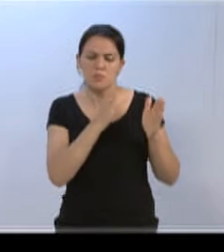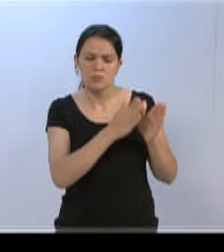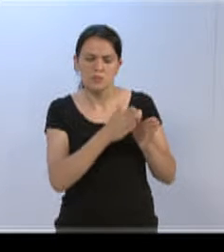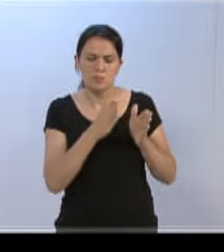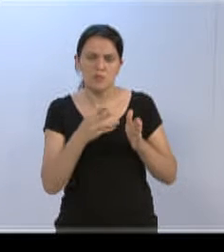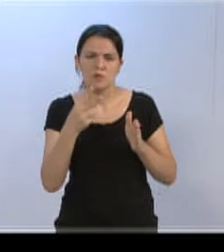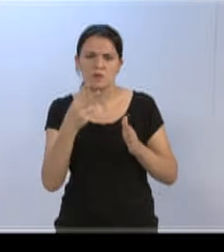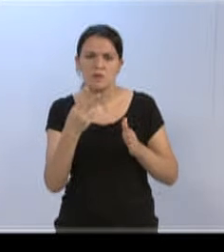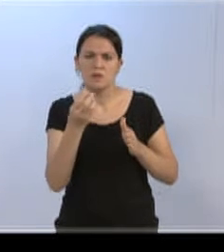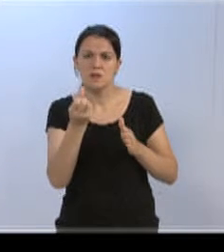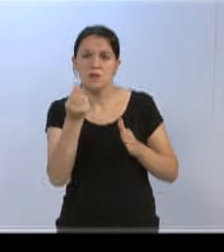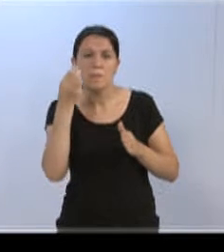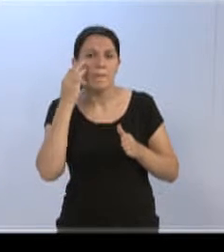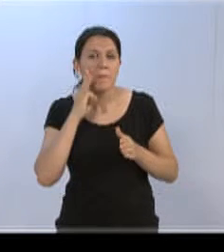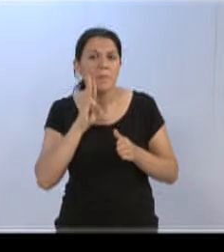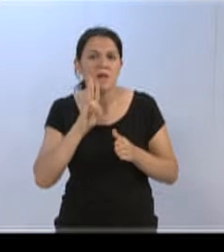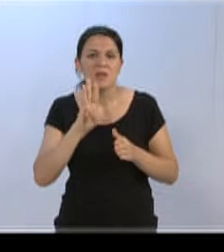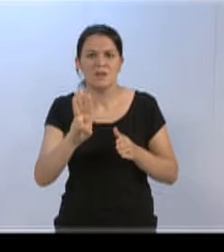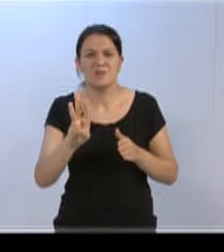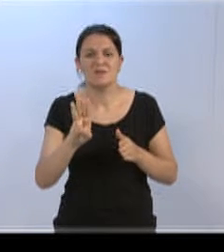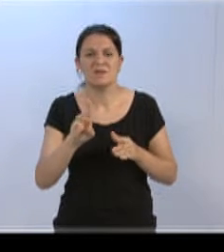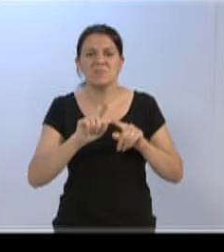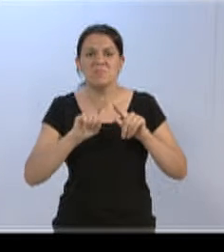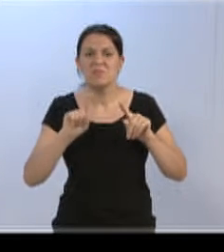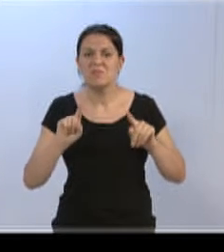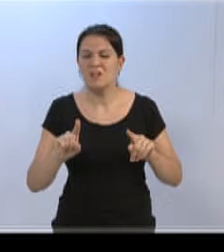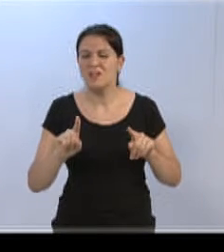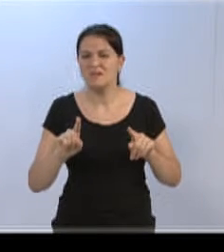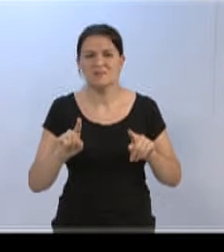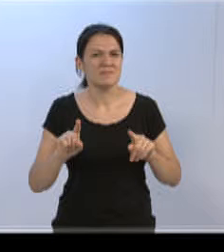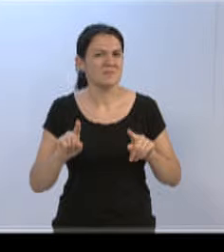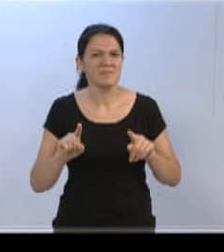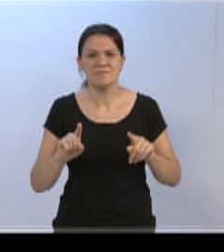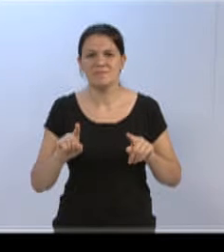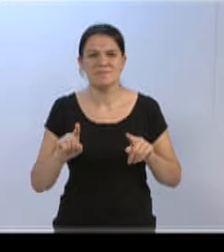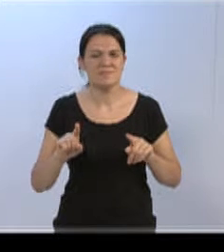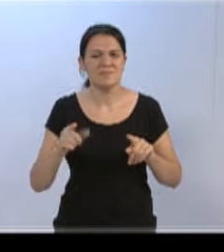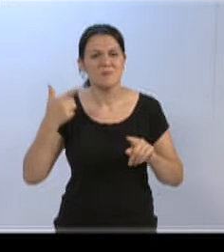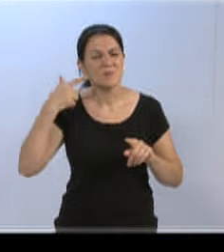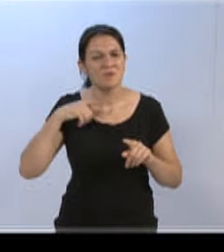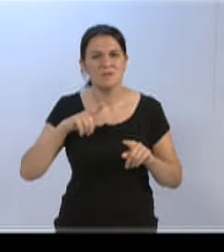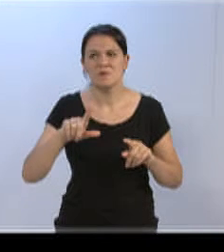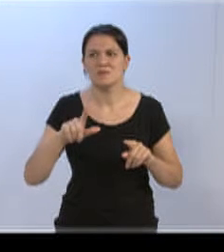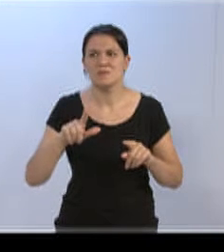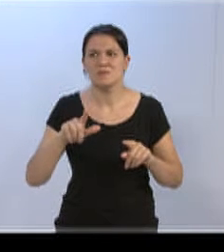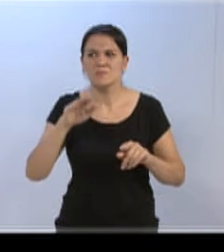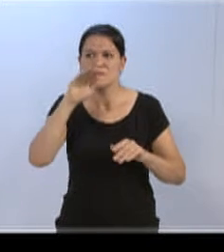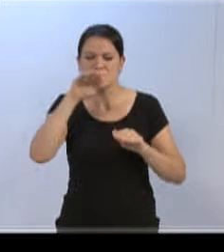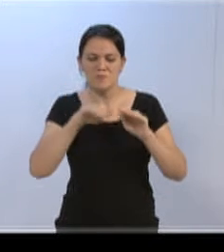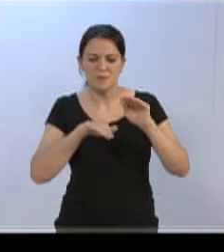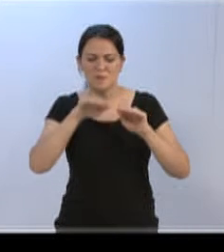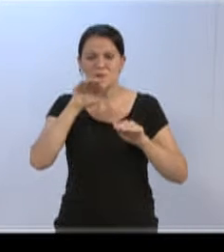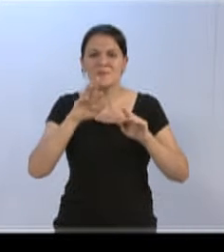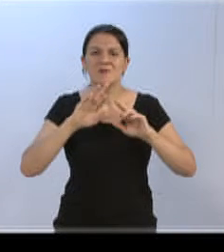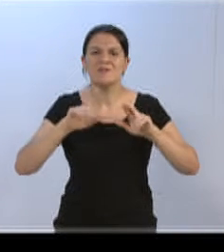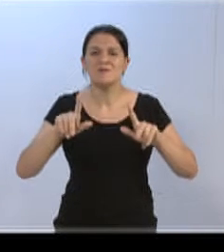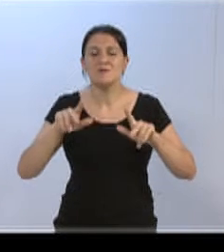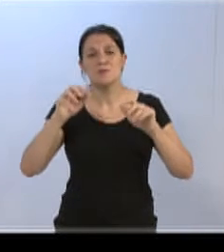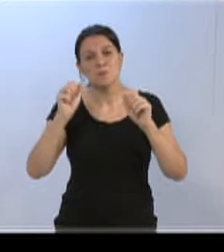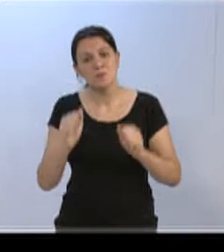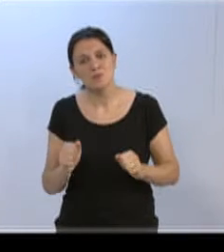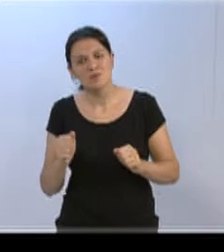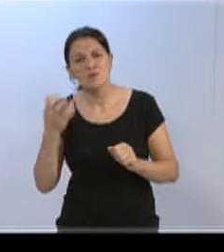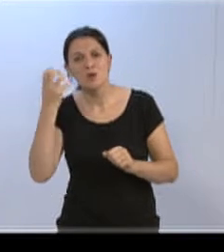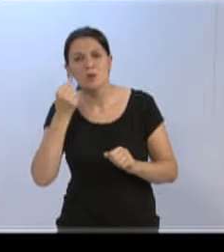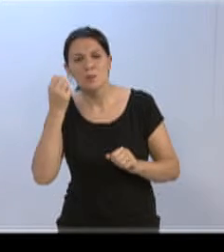mais de 26 milhões e, pela sua ineficiência de fazer medições, acaba aí tendo uma diferença entre o que poderia faturar